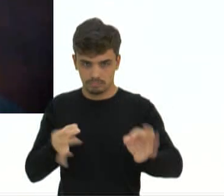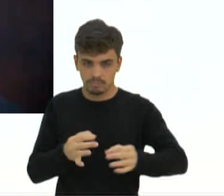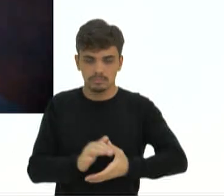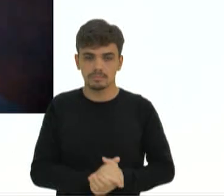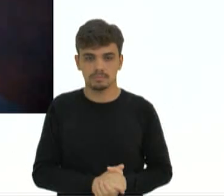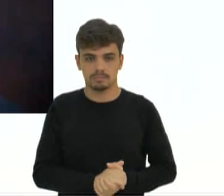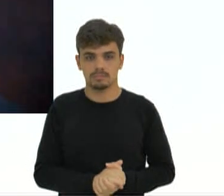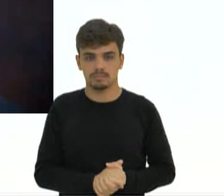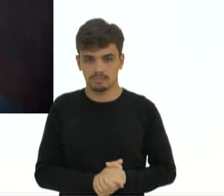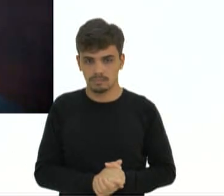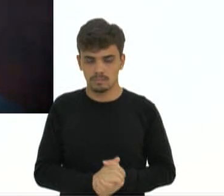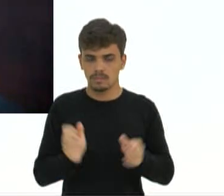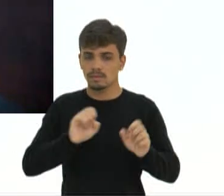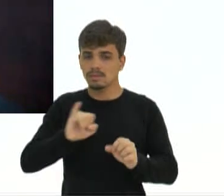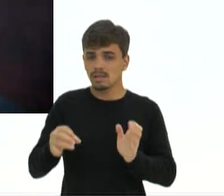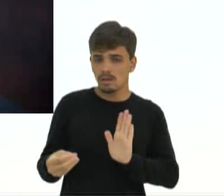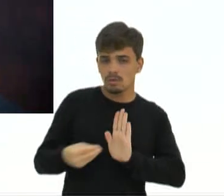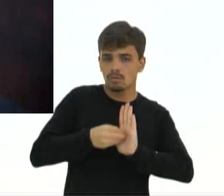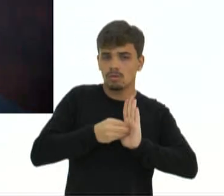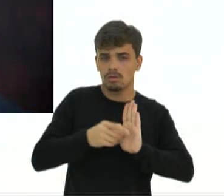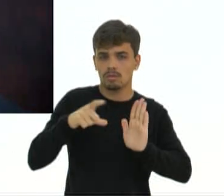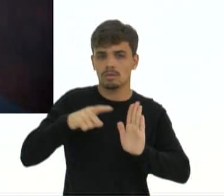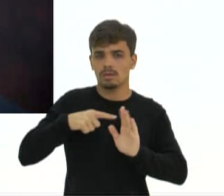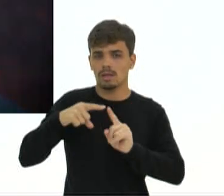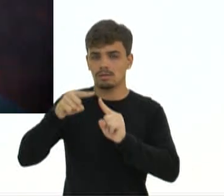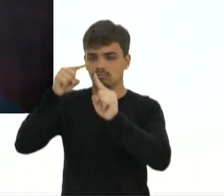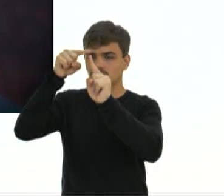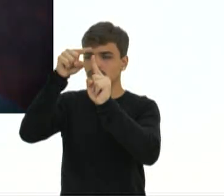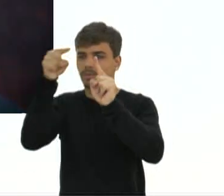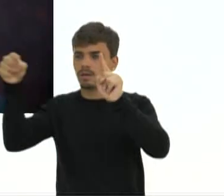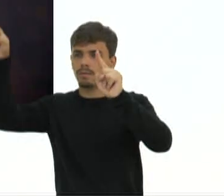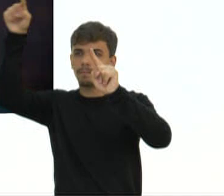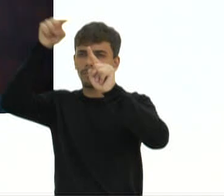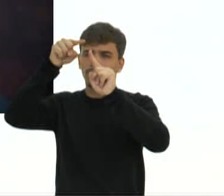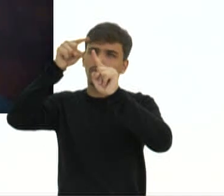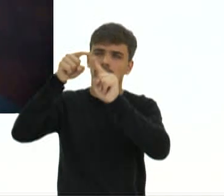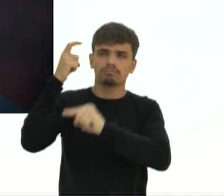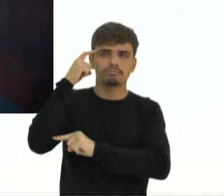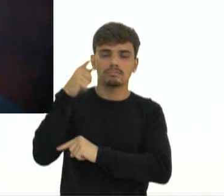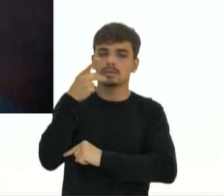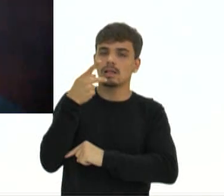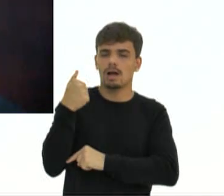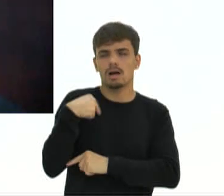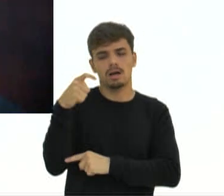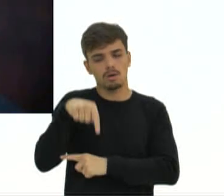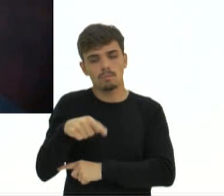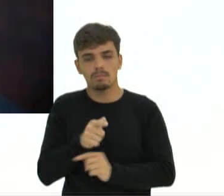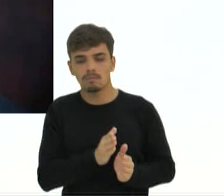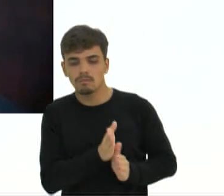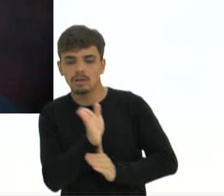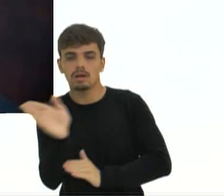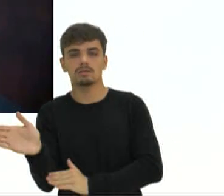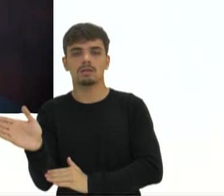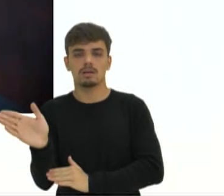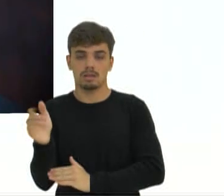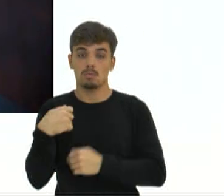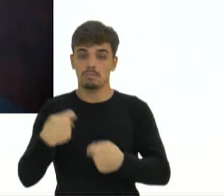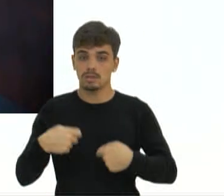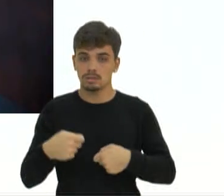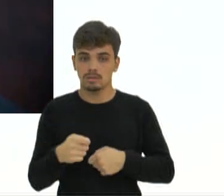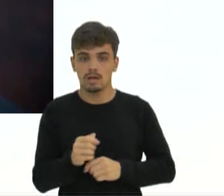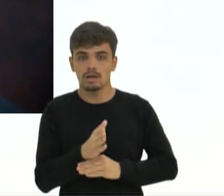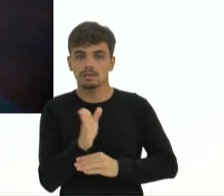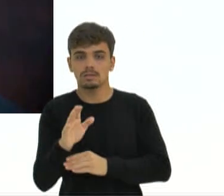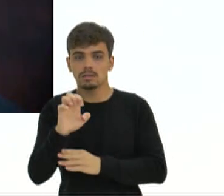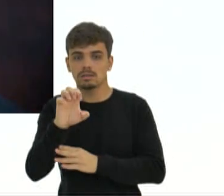né? Se eu coloco um balão, ele falando, aqui eu preciso virar à esquerda, e ele está virando à